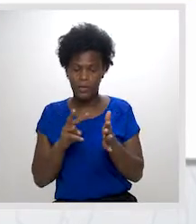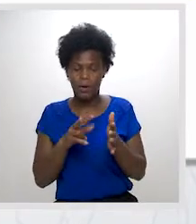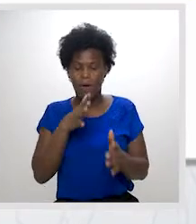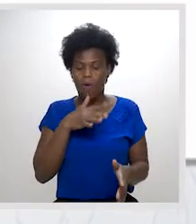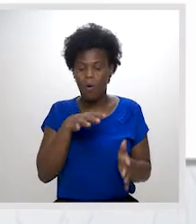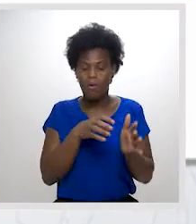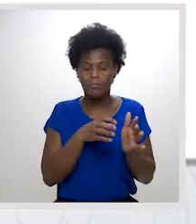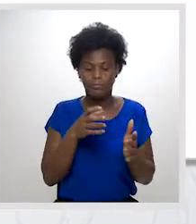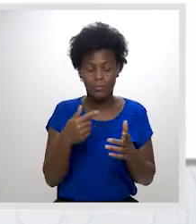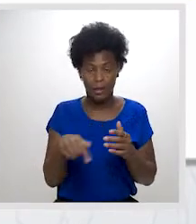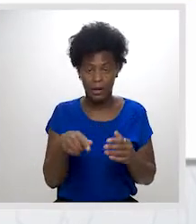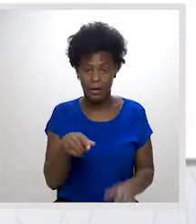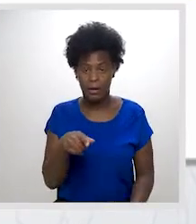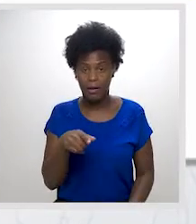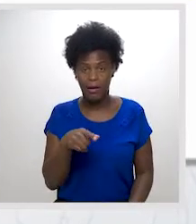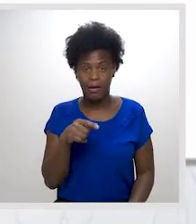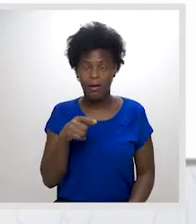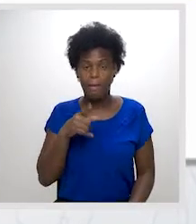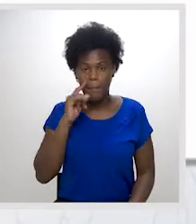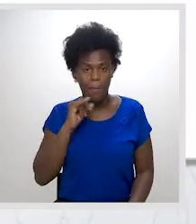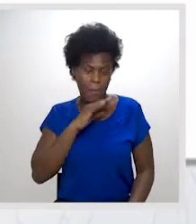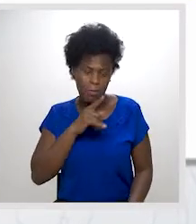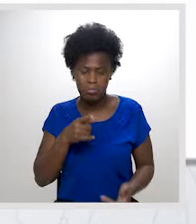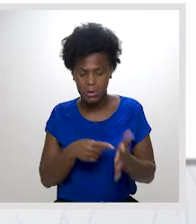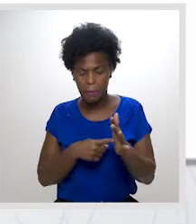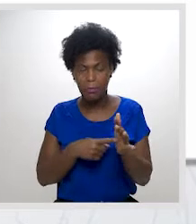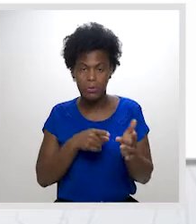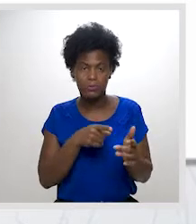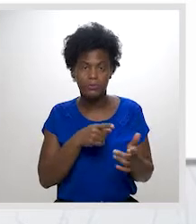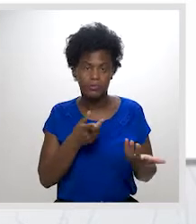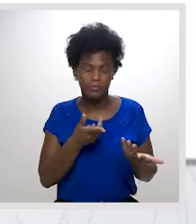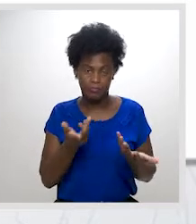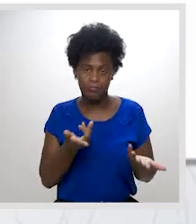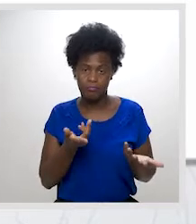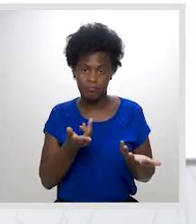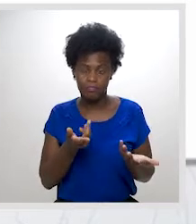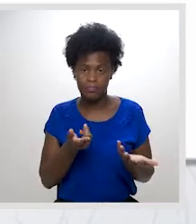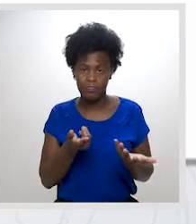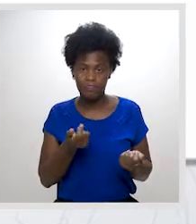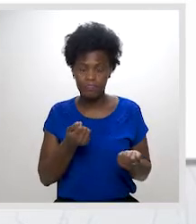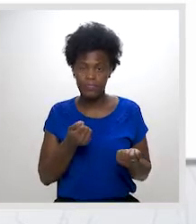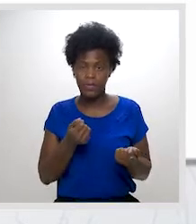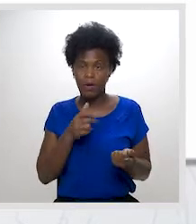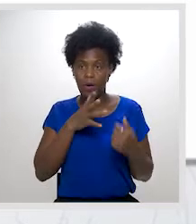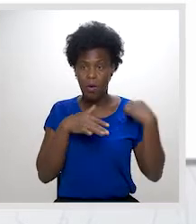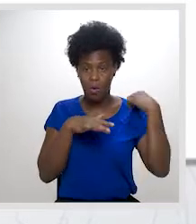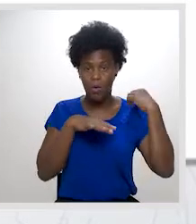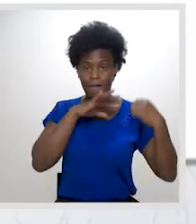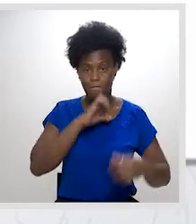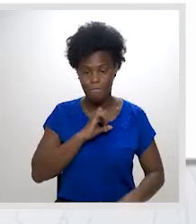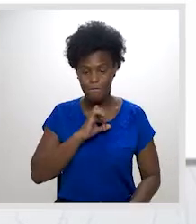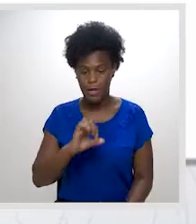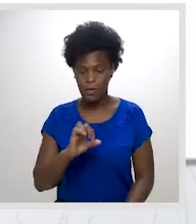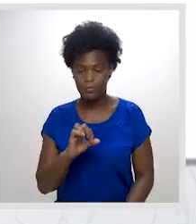lado, onde temos os progenitores, né? Que é o pai e a mãe, não é assim? Onde